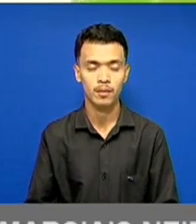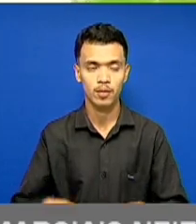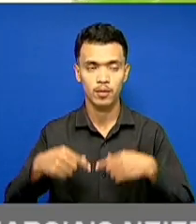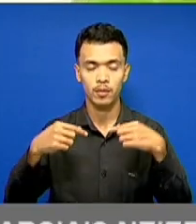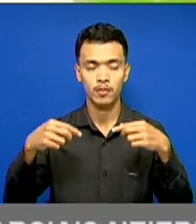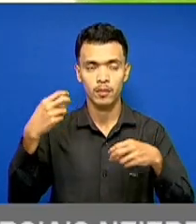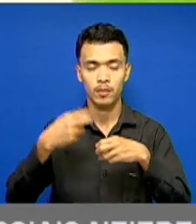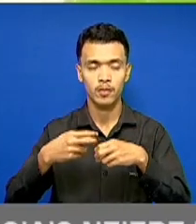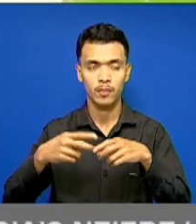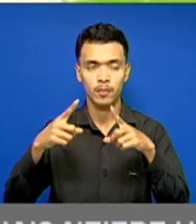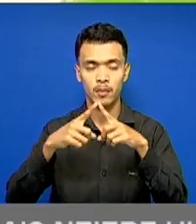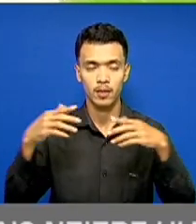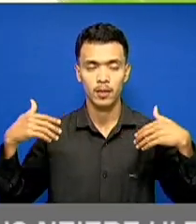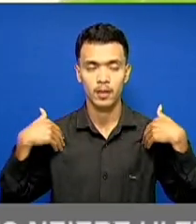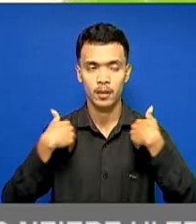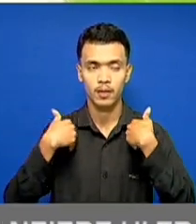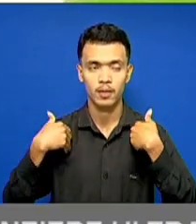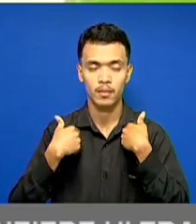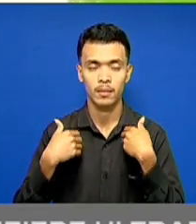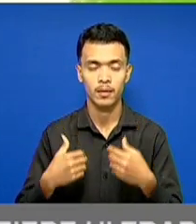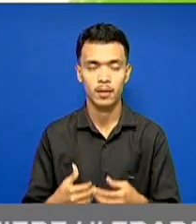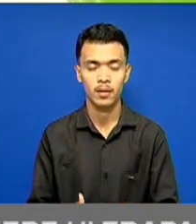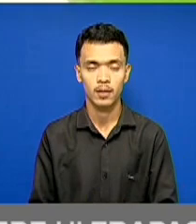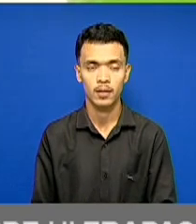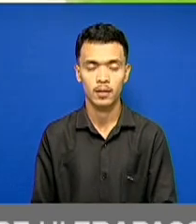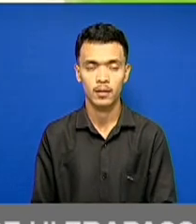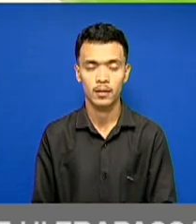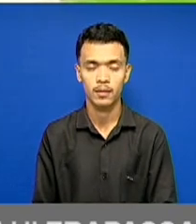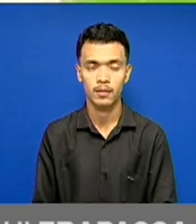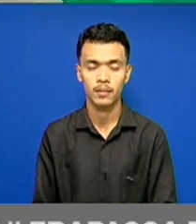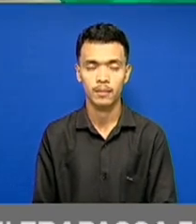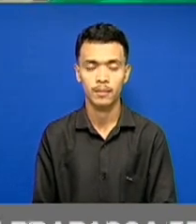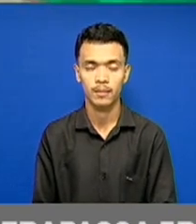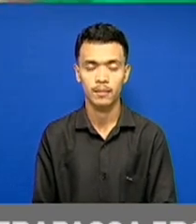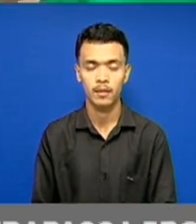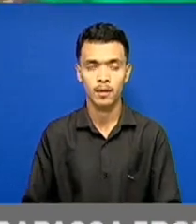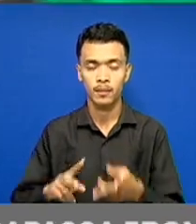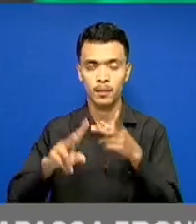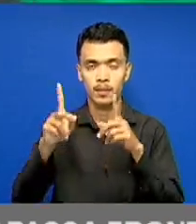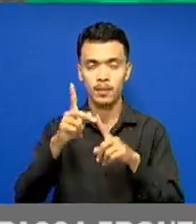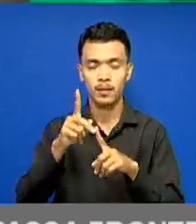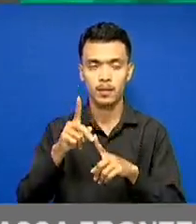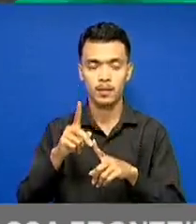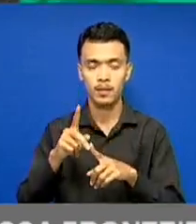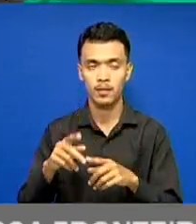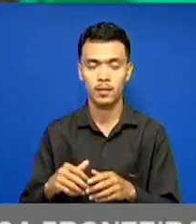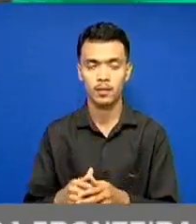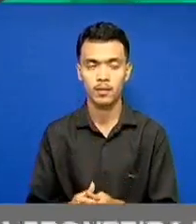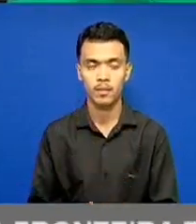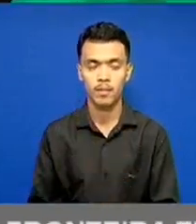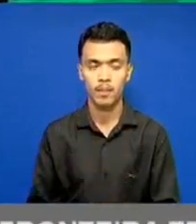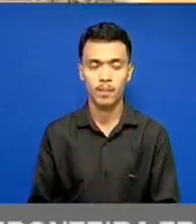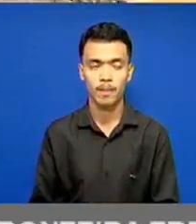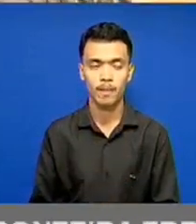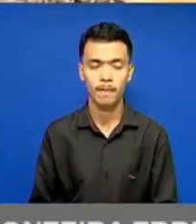ehoris ba be fro produção de bema dia parceria coordenador técnico inovação